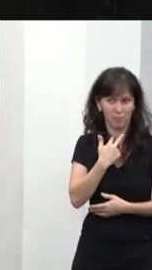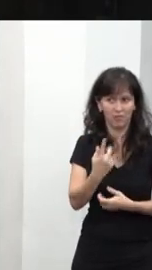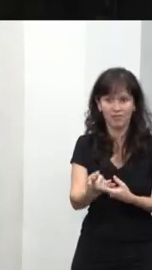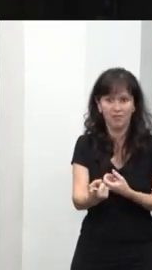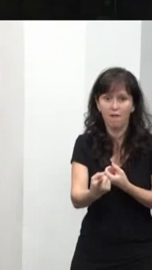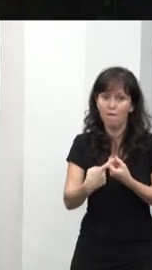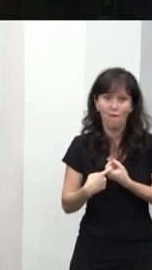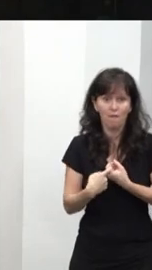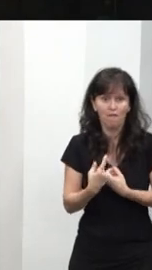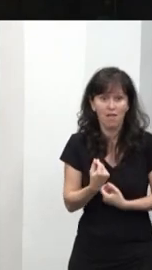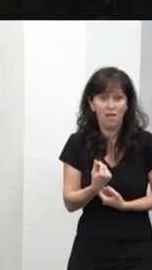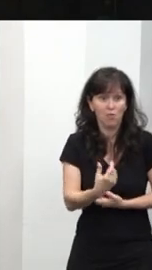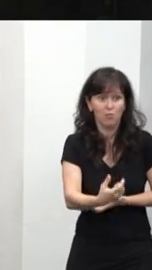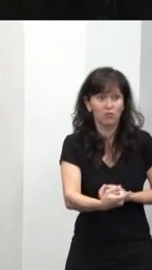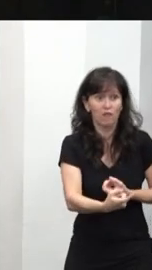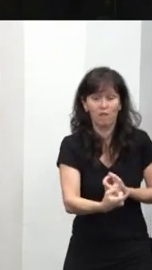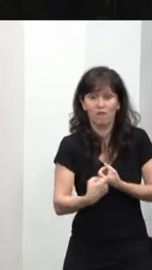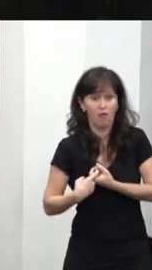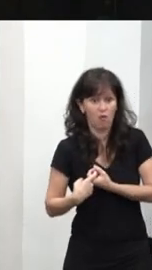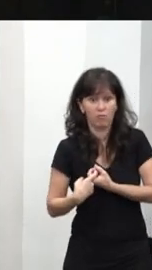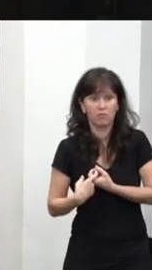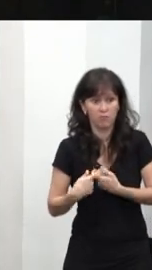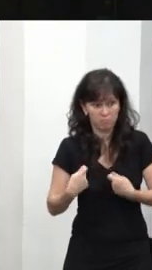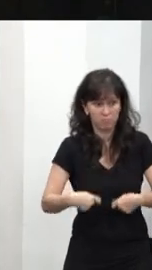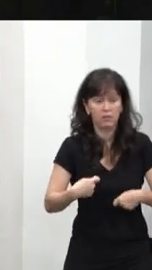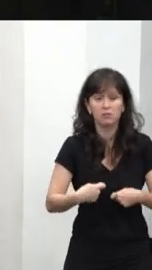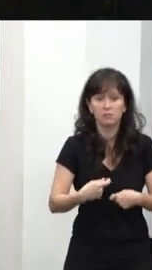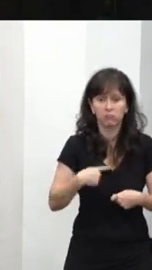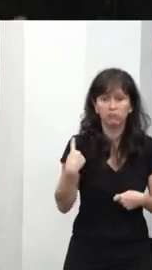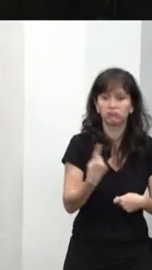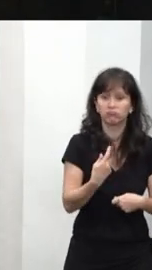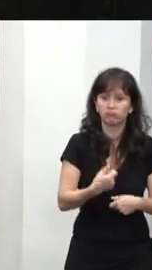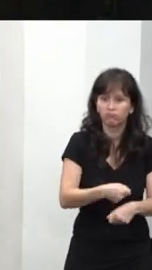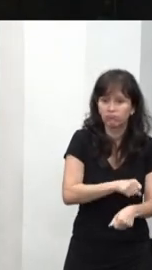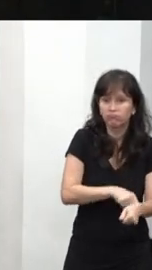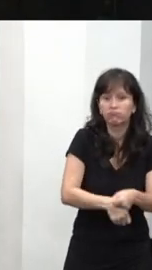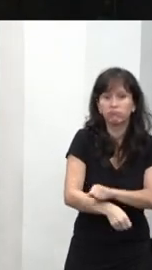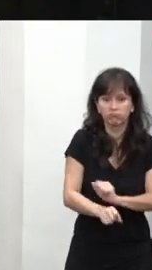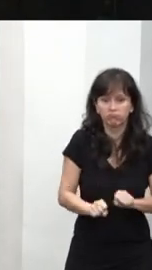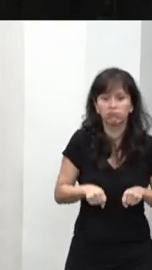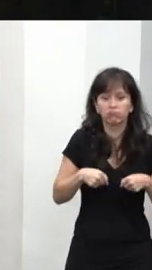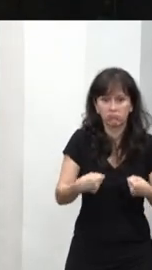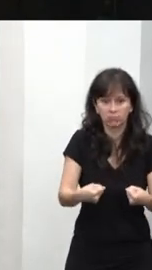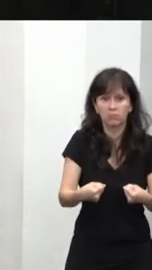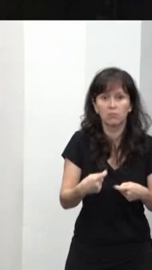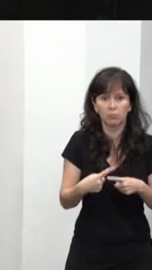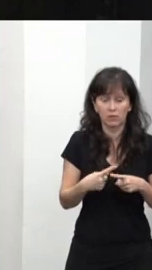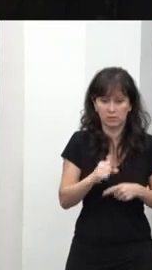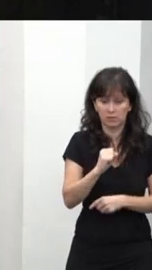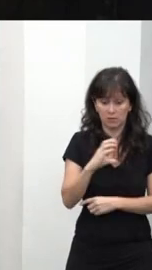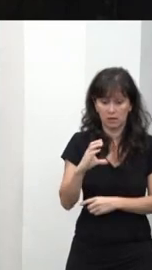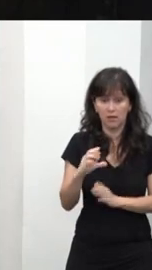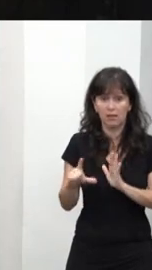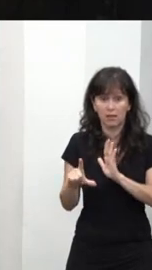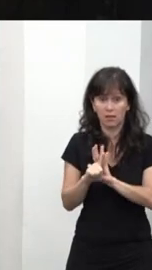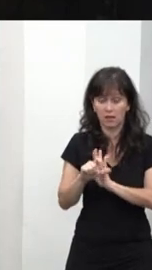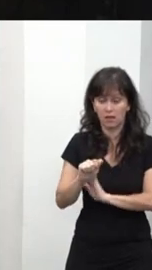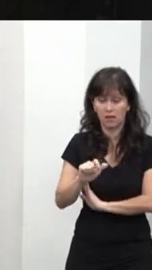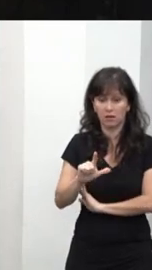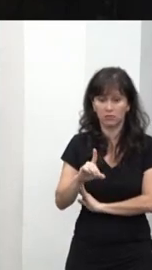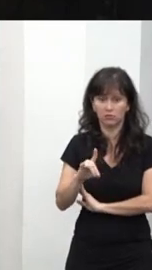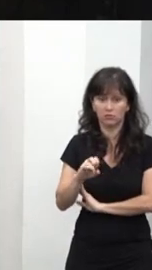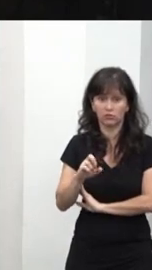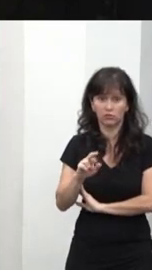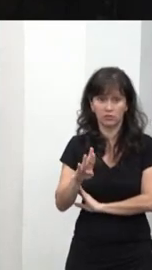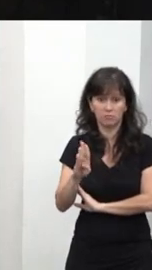estado em a gente tem que correr atrás Santa Catarina na execução da lealder Blank 1 né Foi de